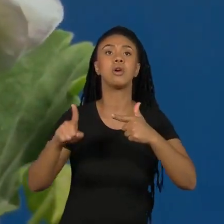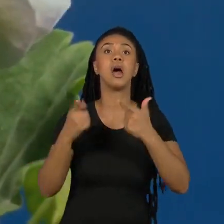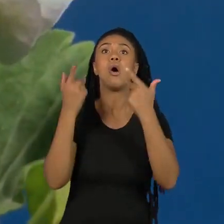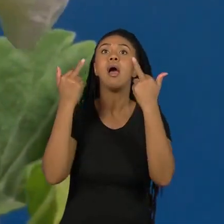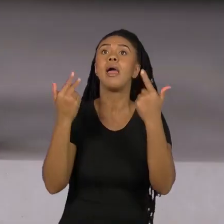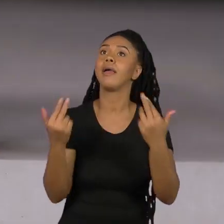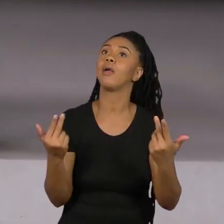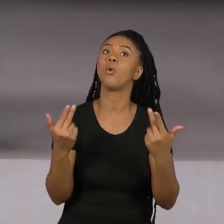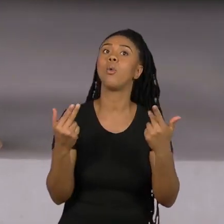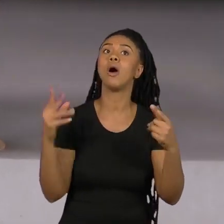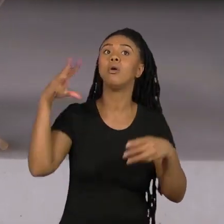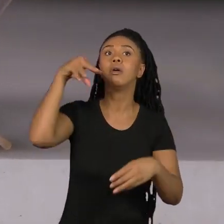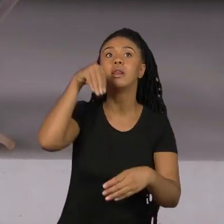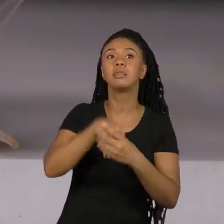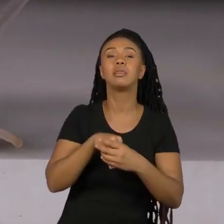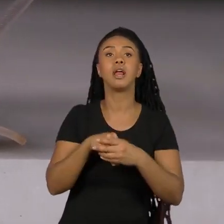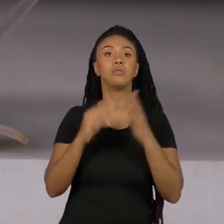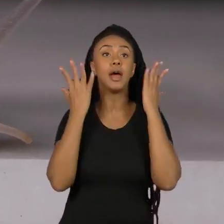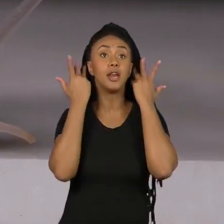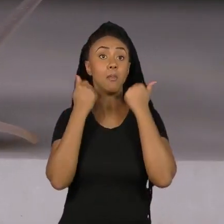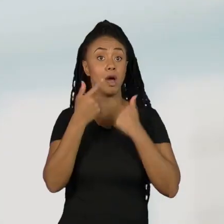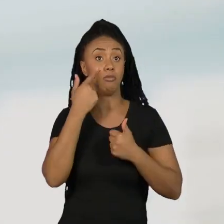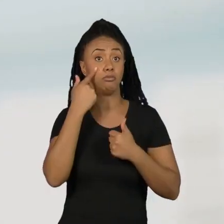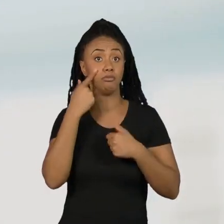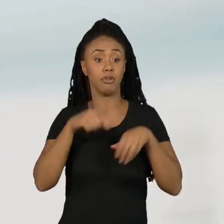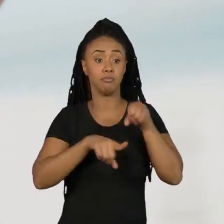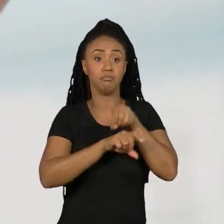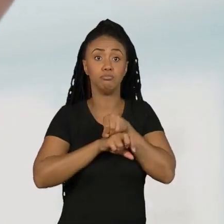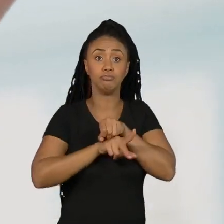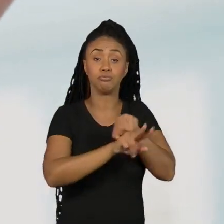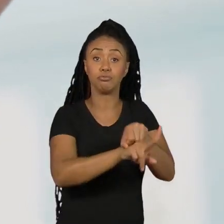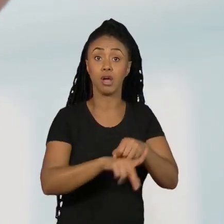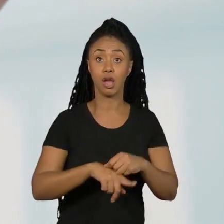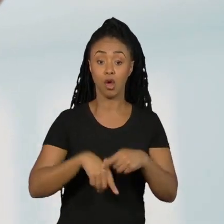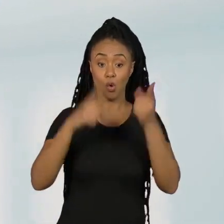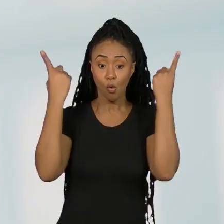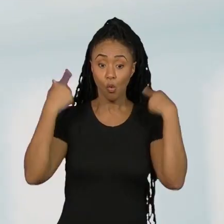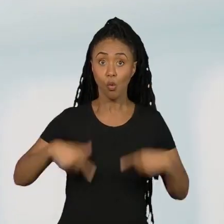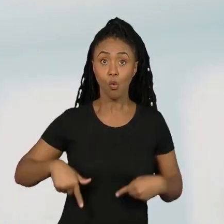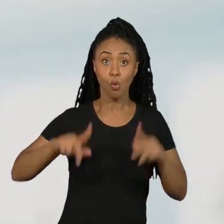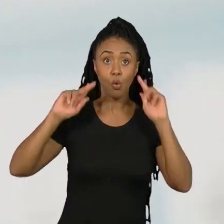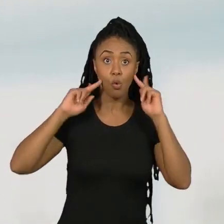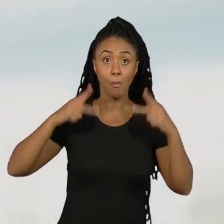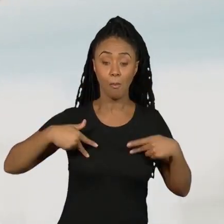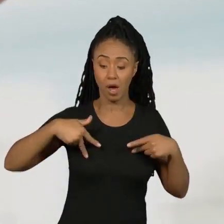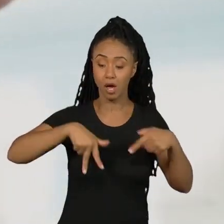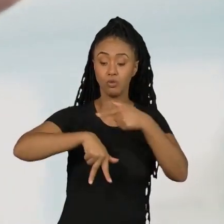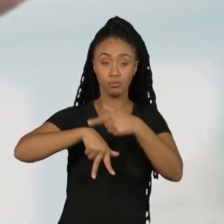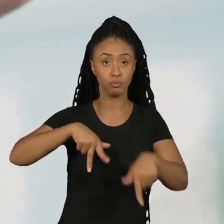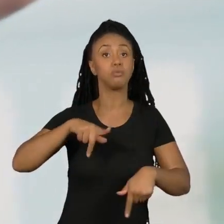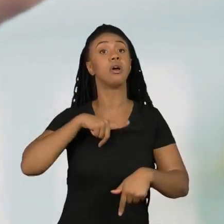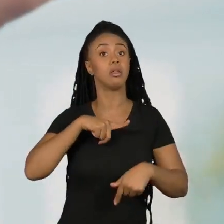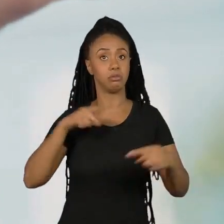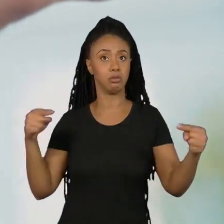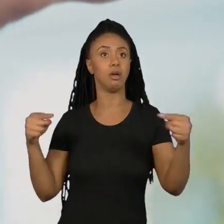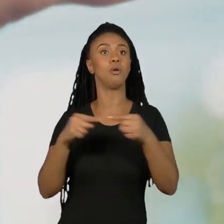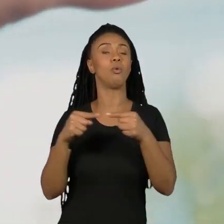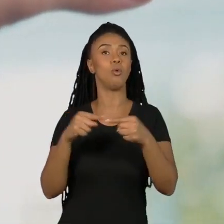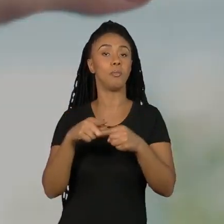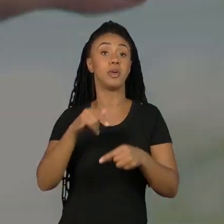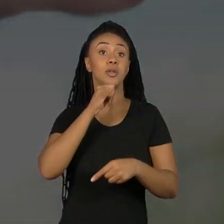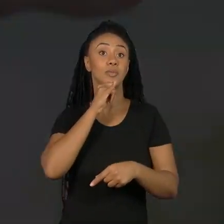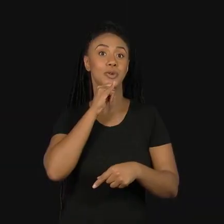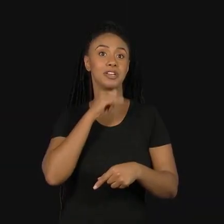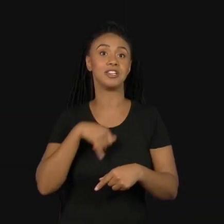folhas ou animais. O próprio corpo do homem tem alguns parâmetros associados a esse número, como nos